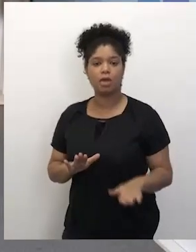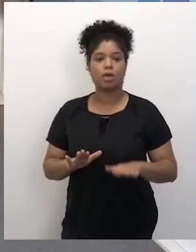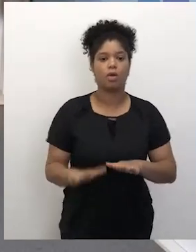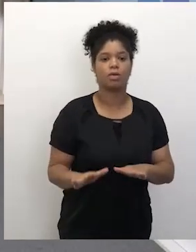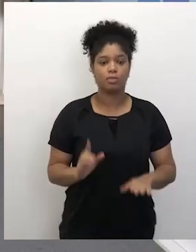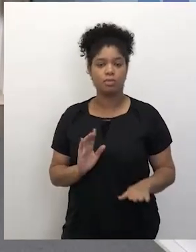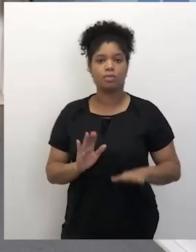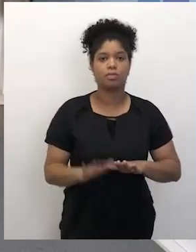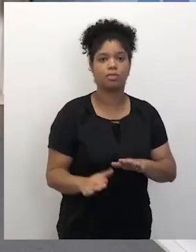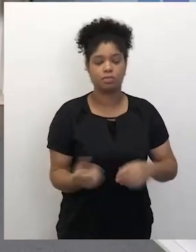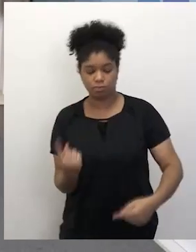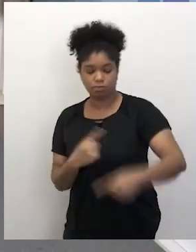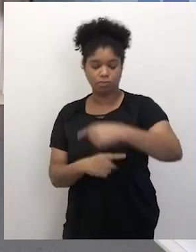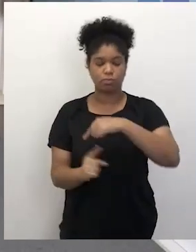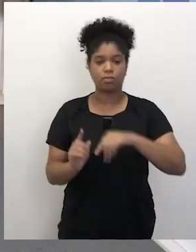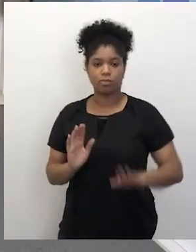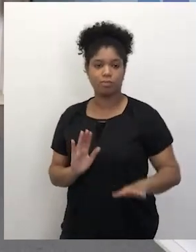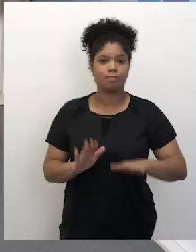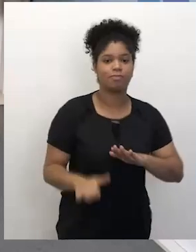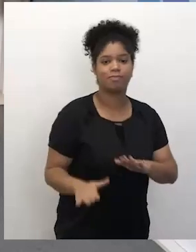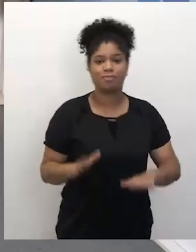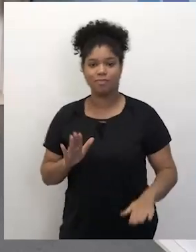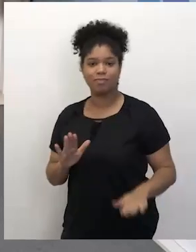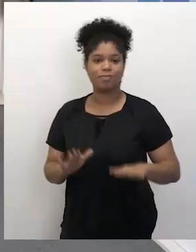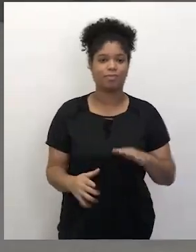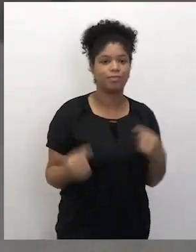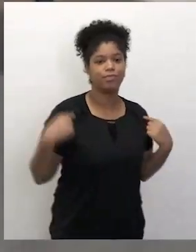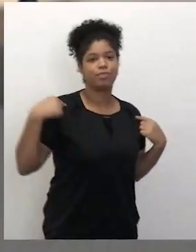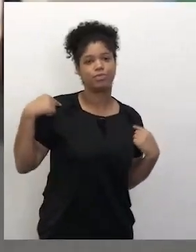e cai. Cai. Atrás.